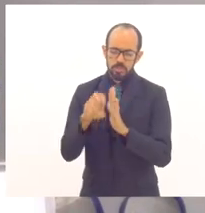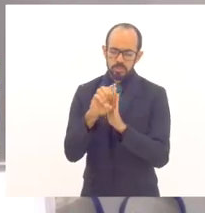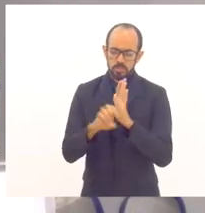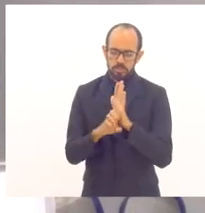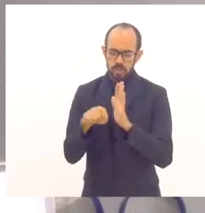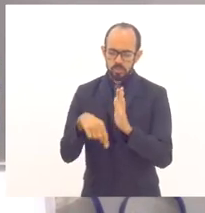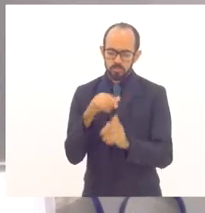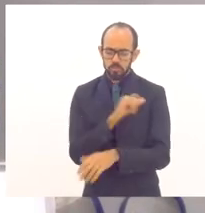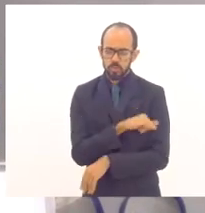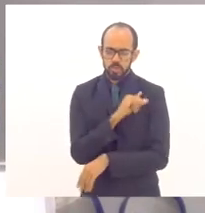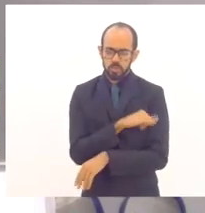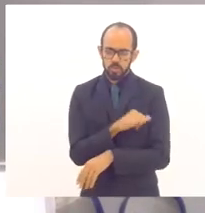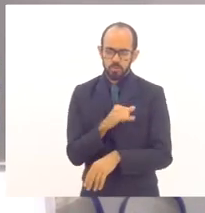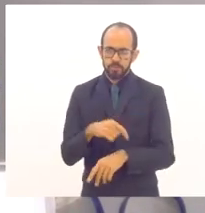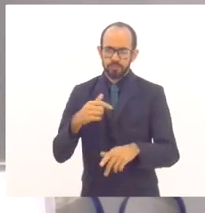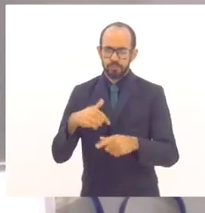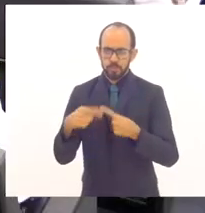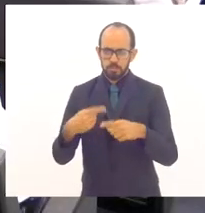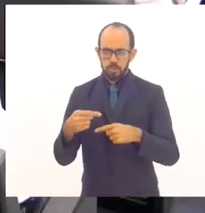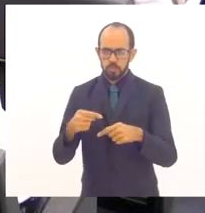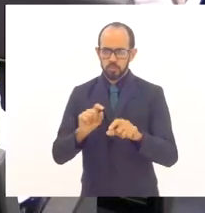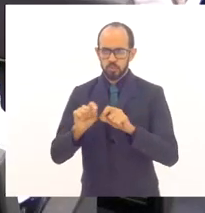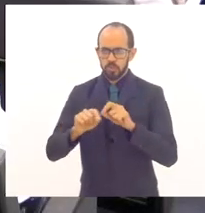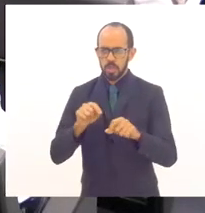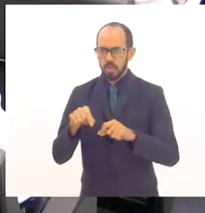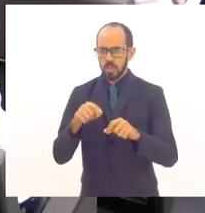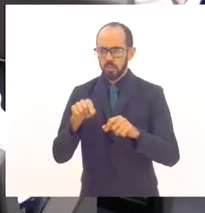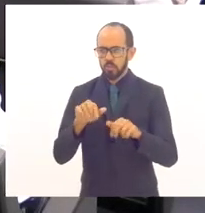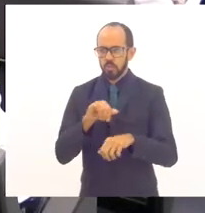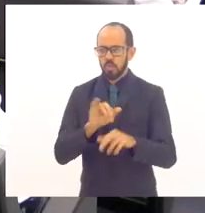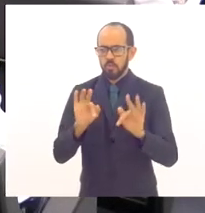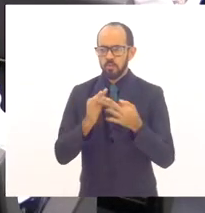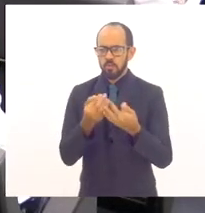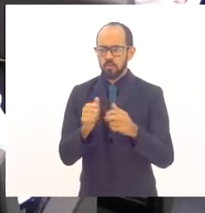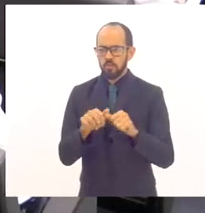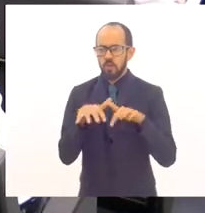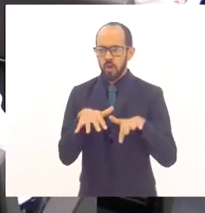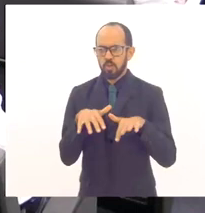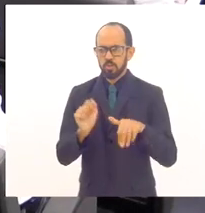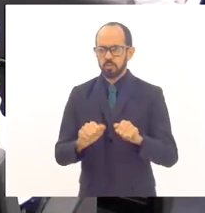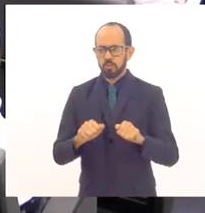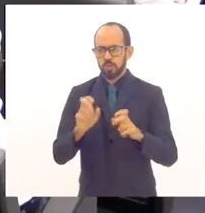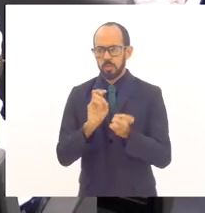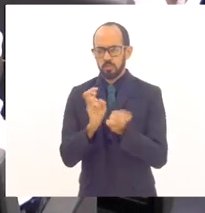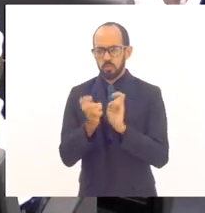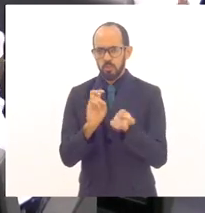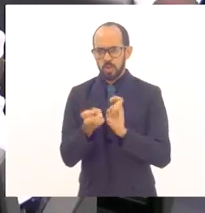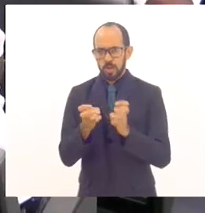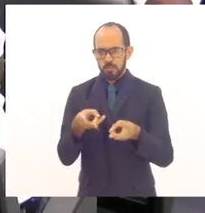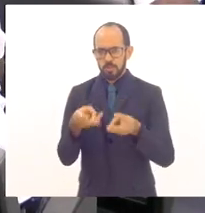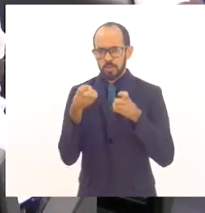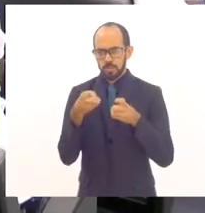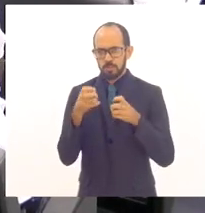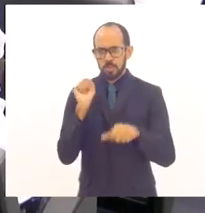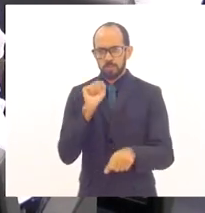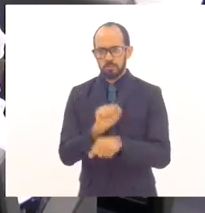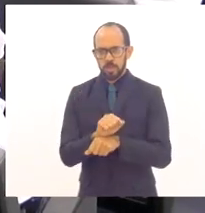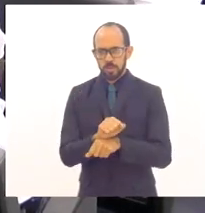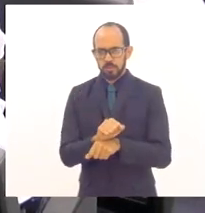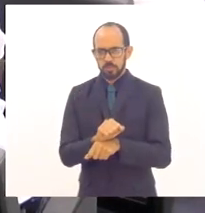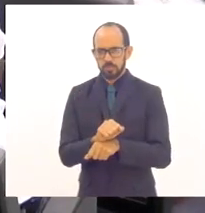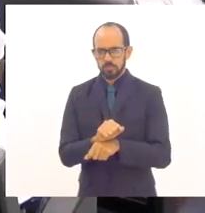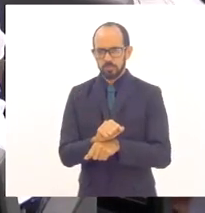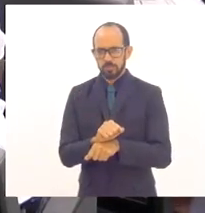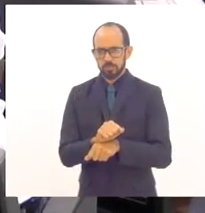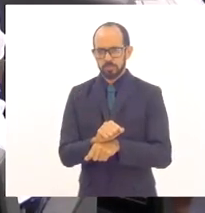de Janeiro. A partir disso, o que o Fórum de Capoeira, né, percebendo a estagnação do plano de salvaguarda na